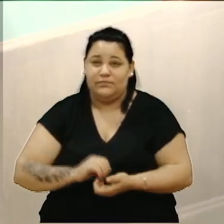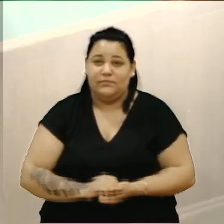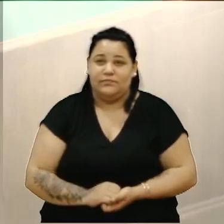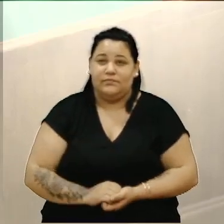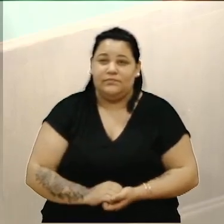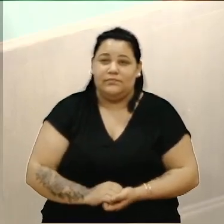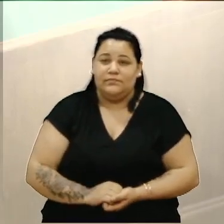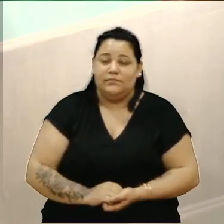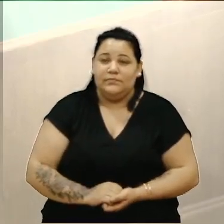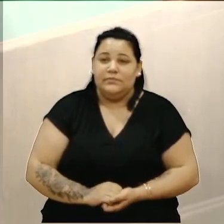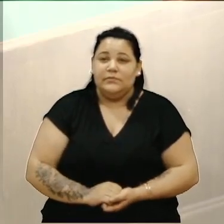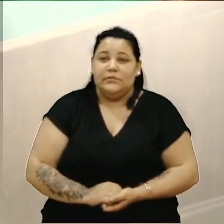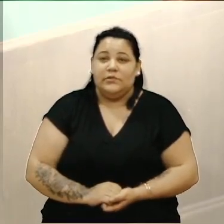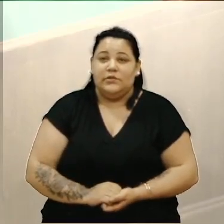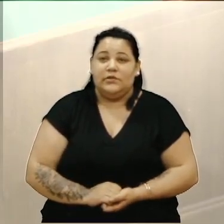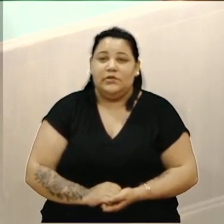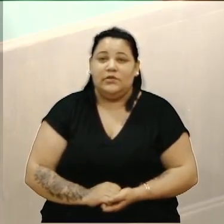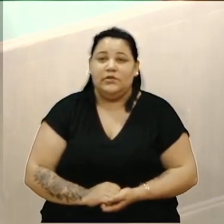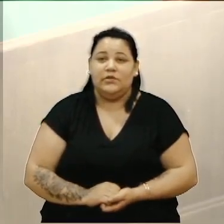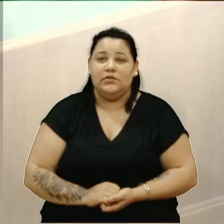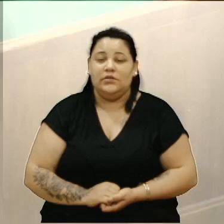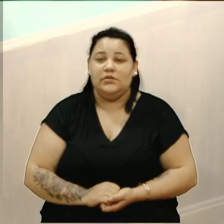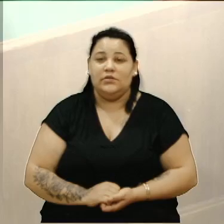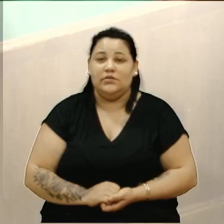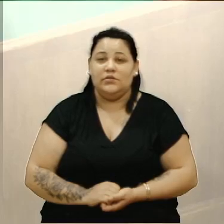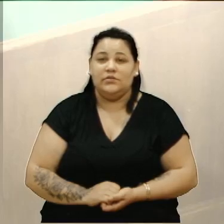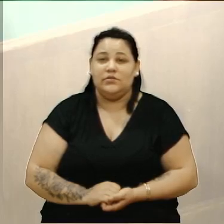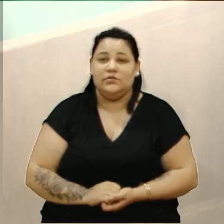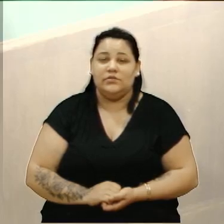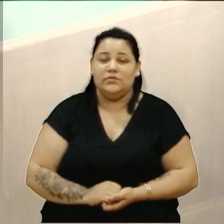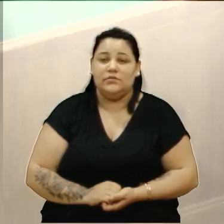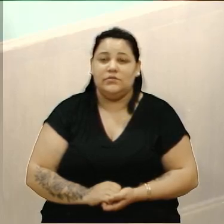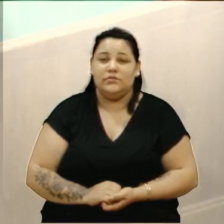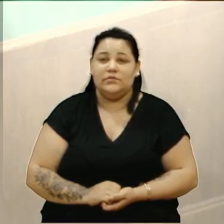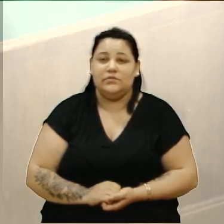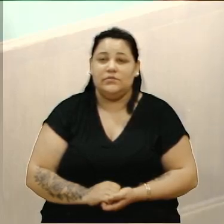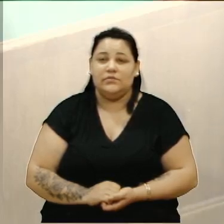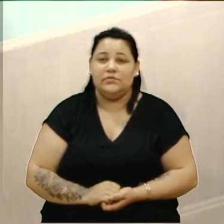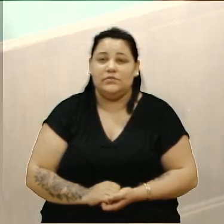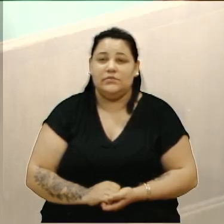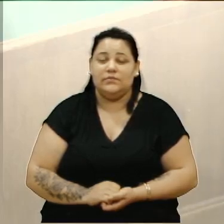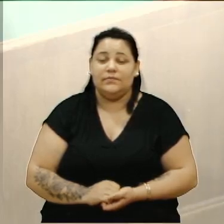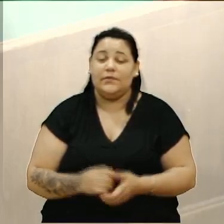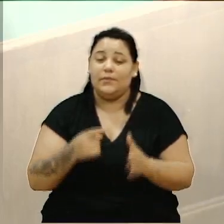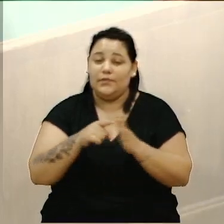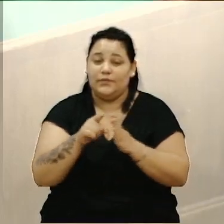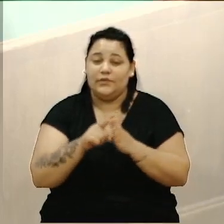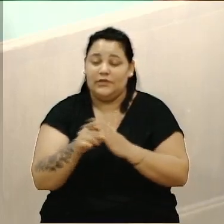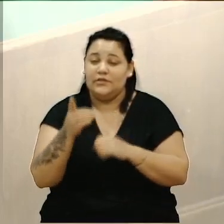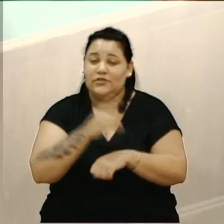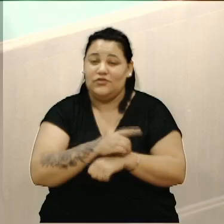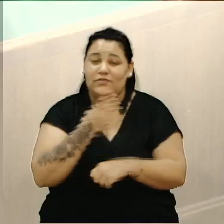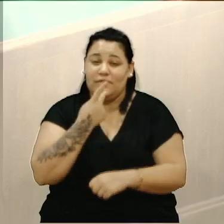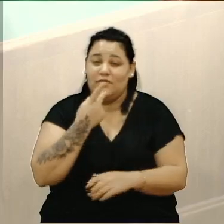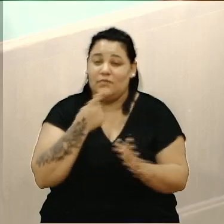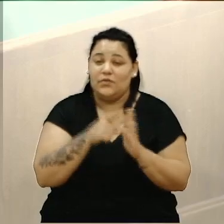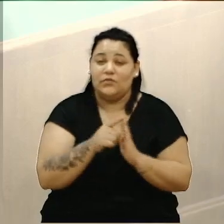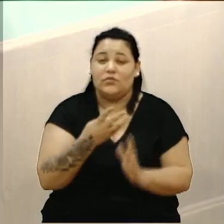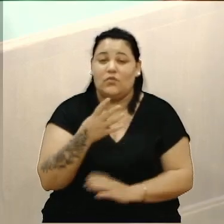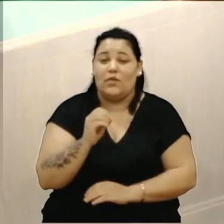E esses dias eu andei questionando na questão dos 40 milhões,